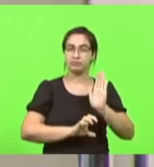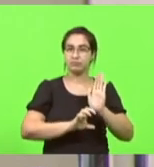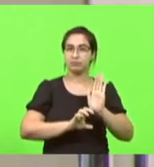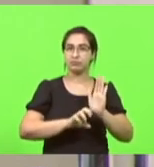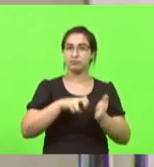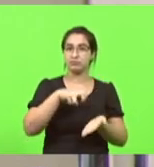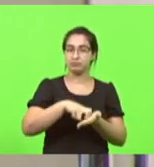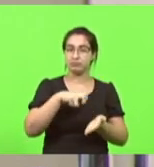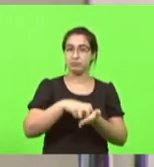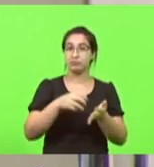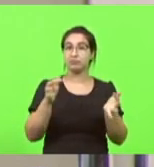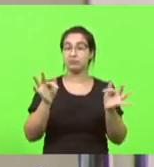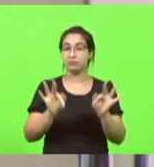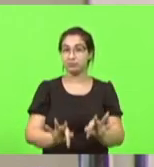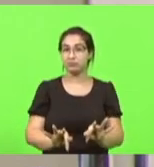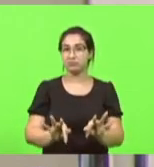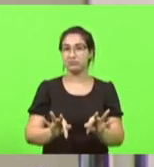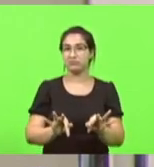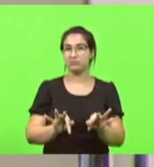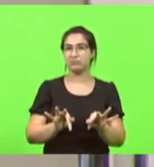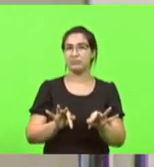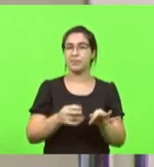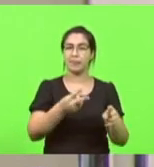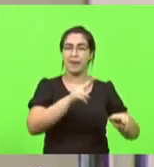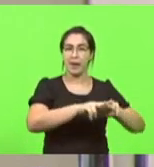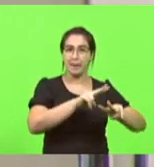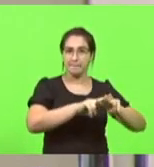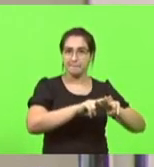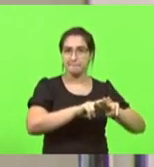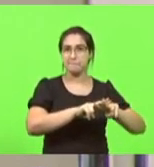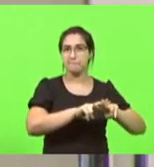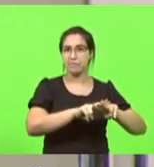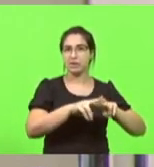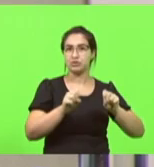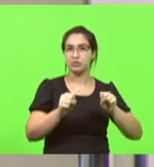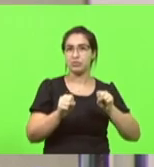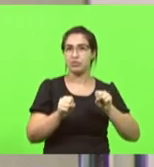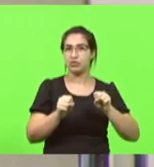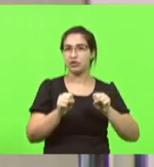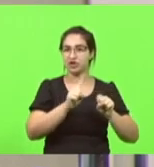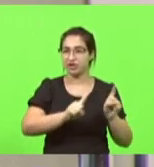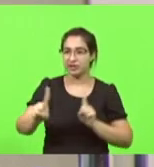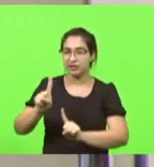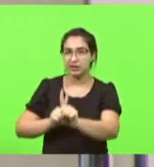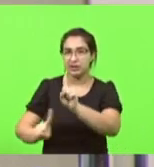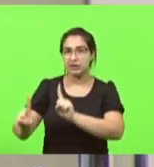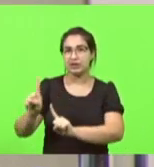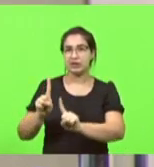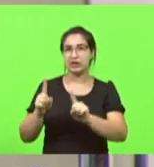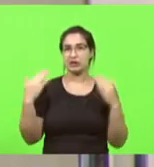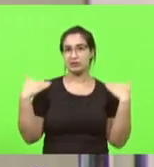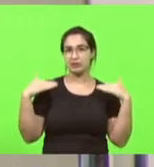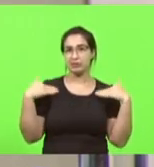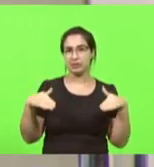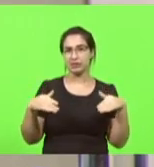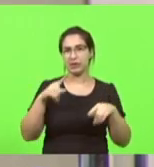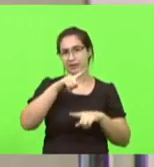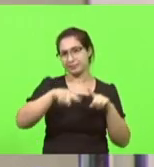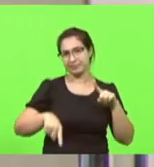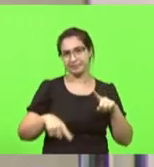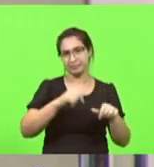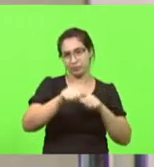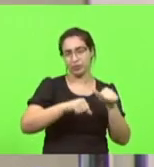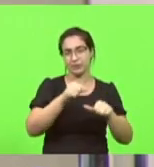o fim das saídas temporárias e a maior rigidez para a progressão do regime de presos. Em discussão. Não havendo quem